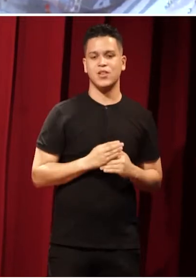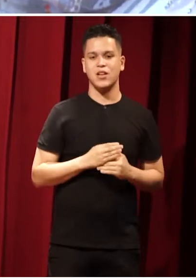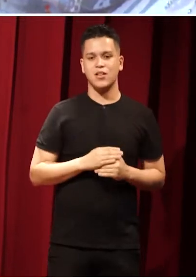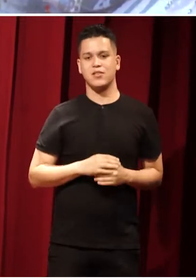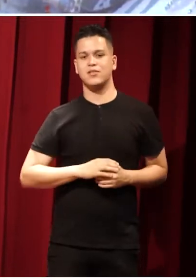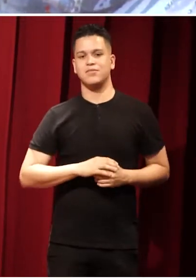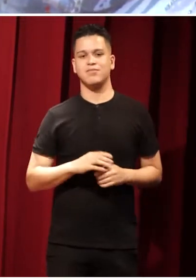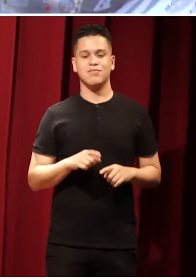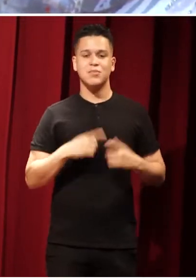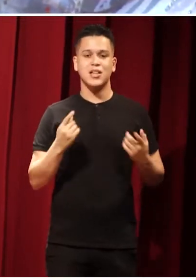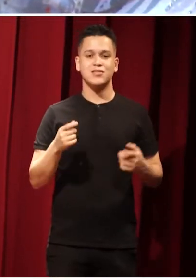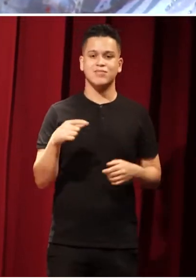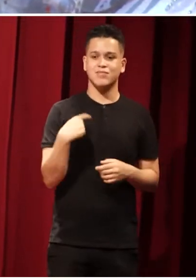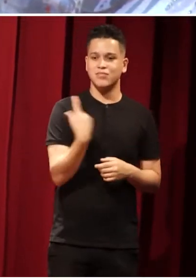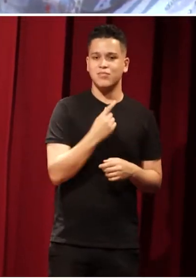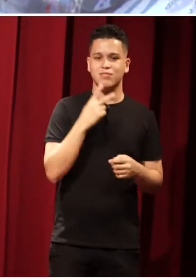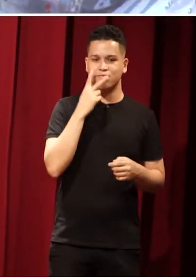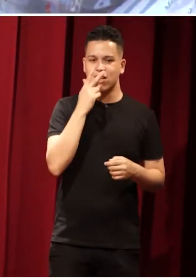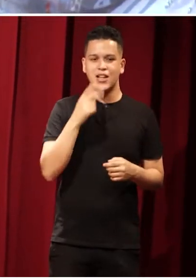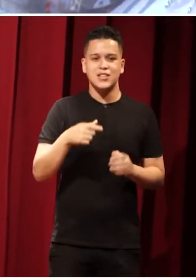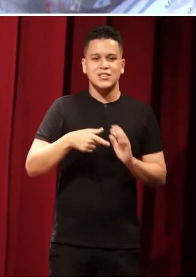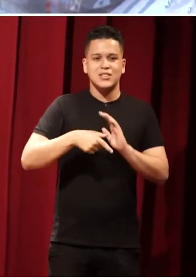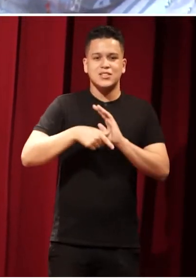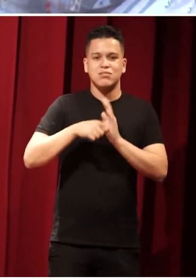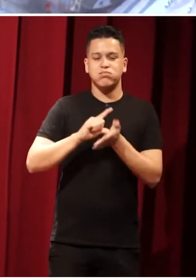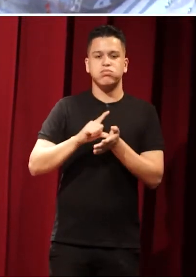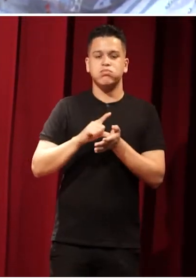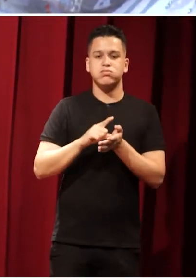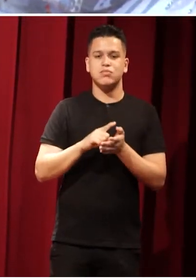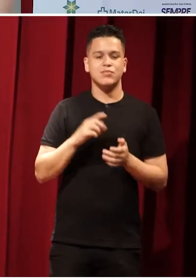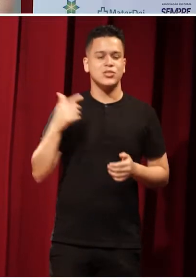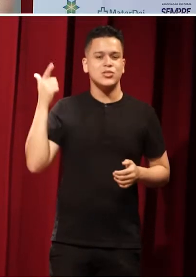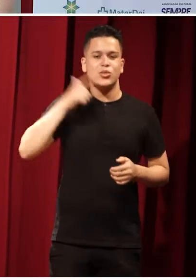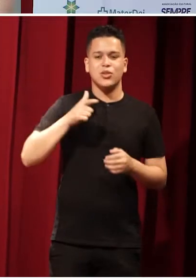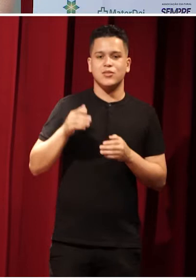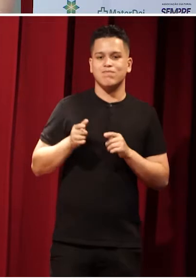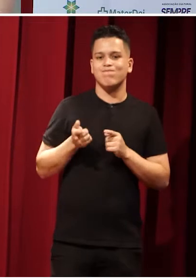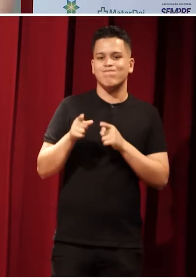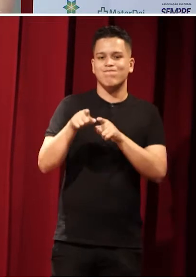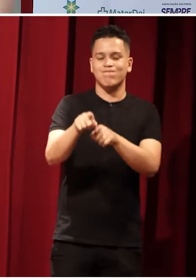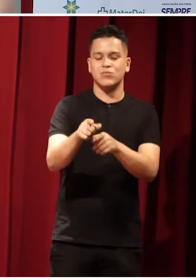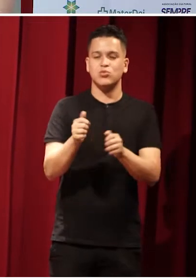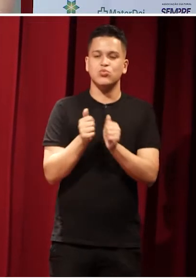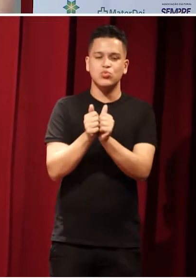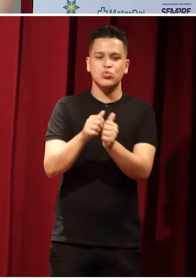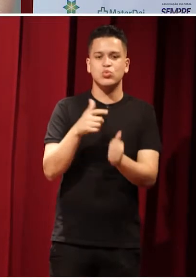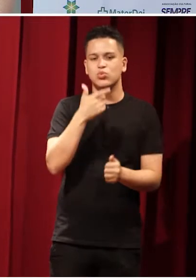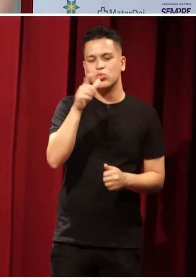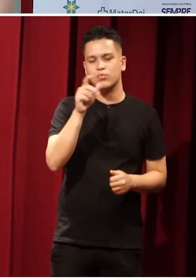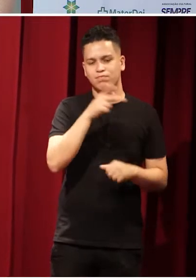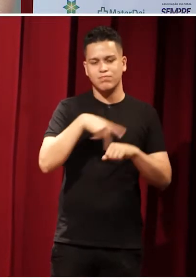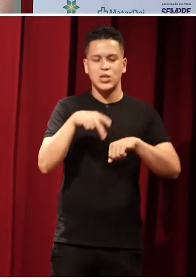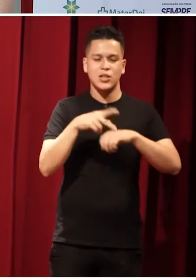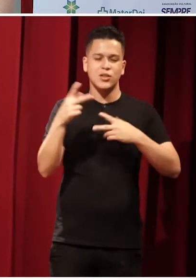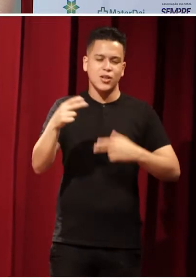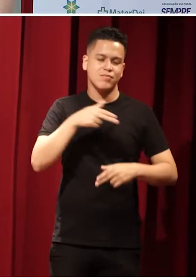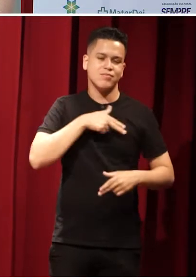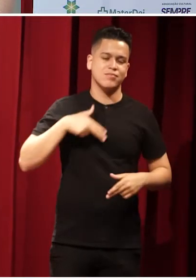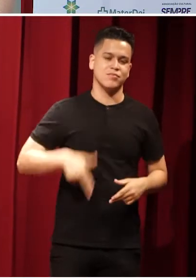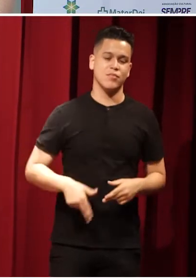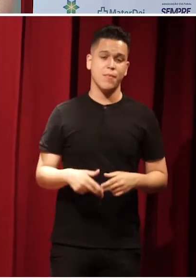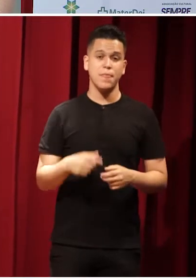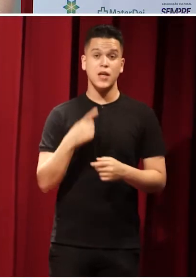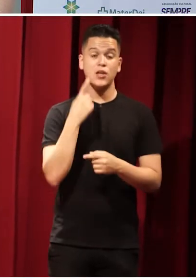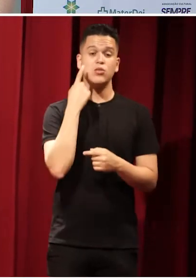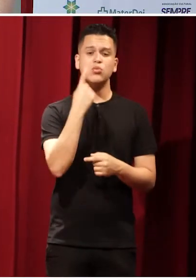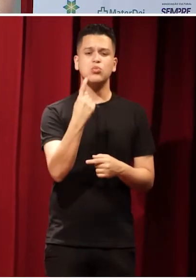da América Latina, encontra-se na retaguarda. Uma mulher observa atentamente. Não é, talvez não seja o mais